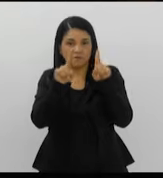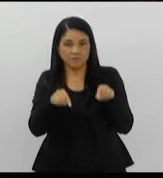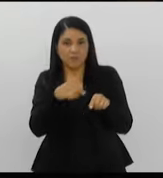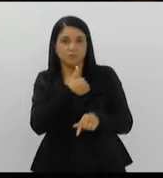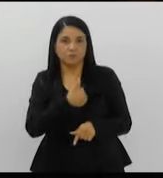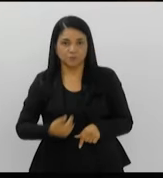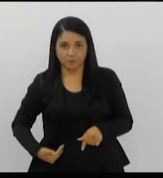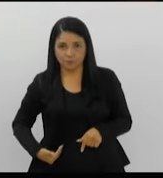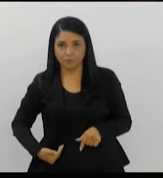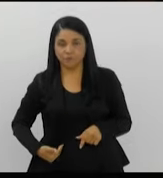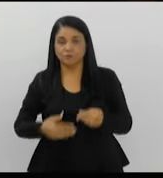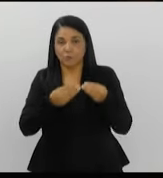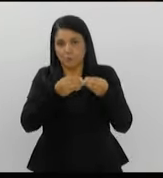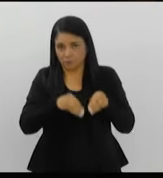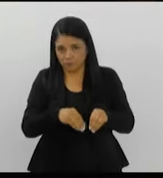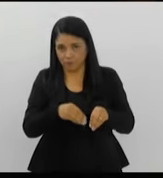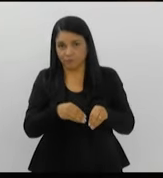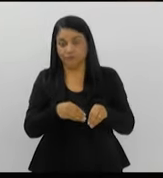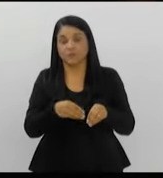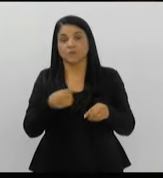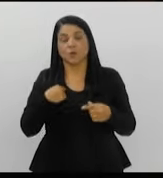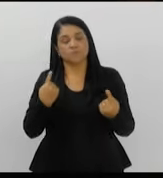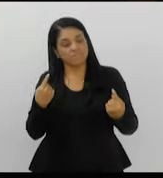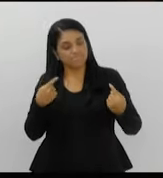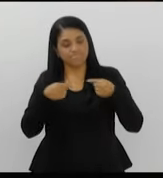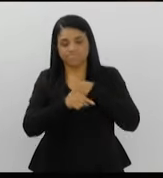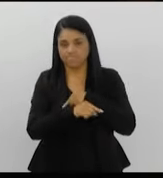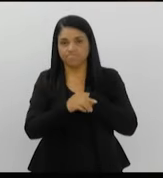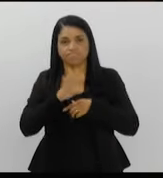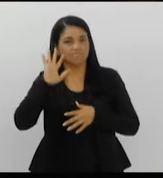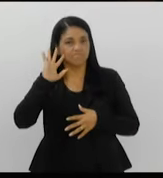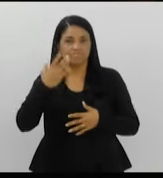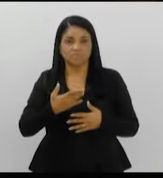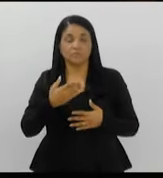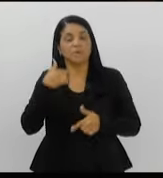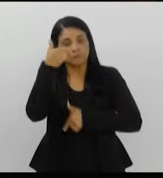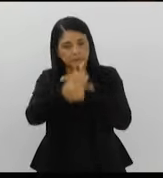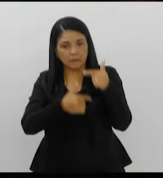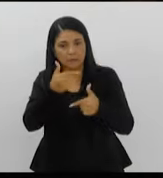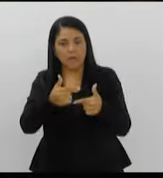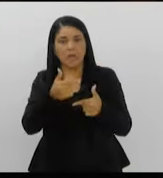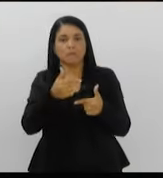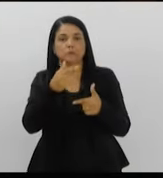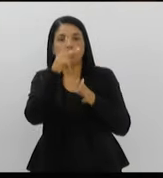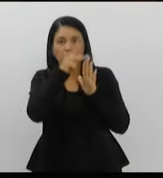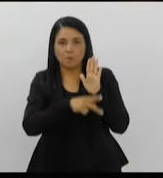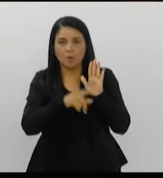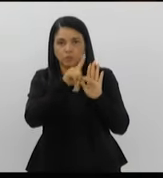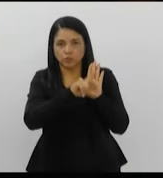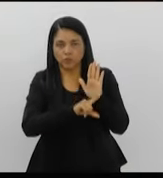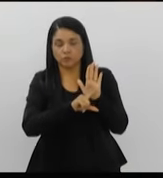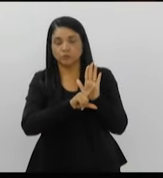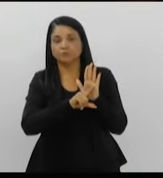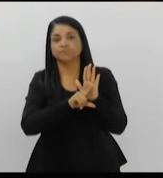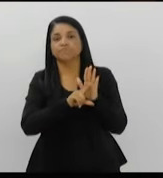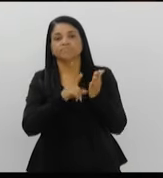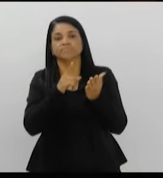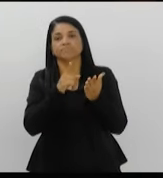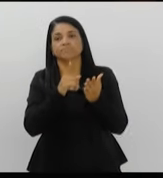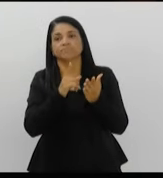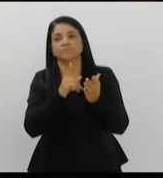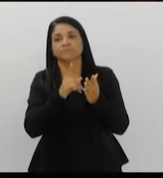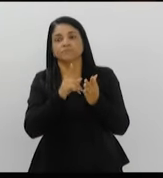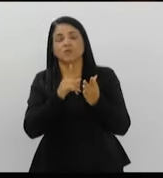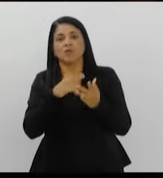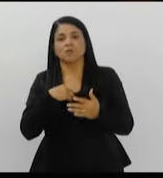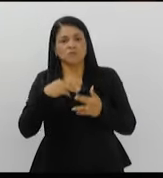nossa posição é contrária e vamos trabalhar para que esse projeto seja derrotado. E é um desrespeito o governo mandar esse